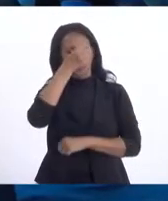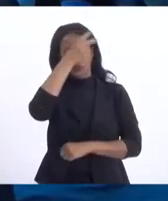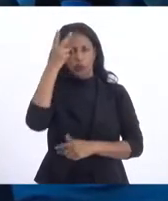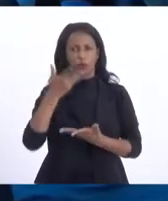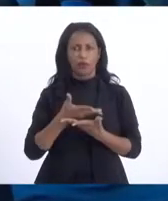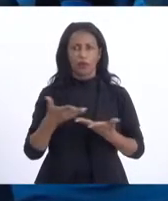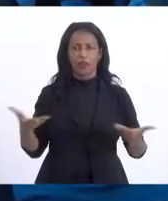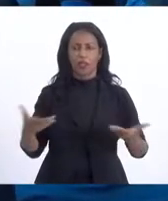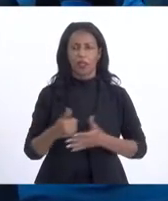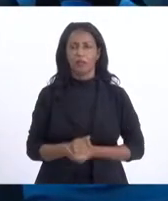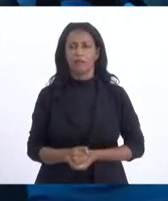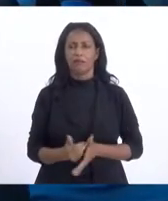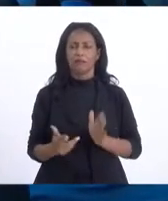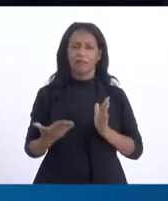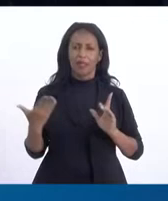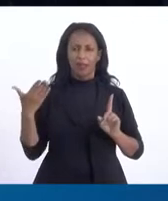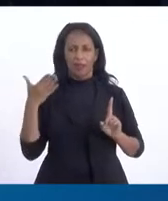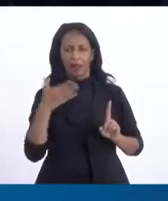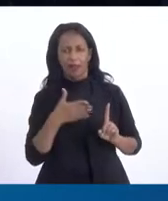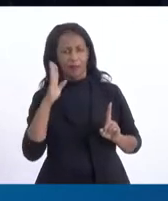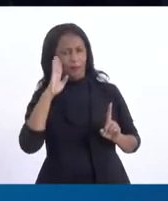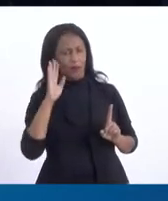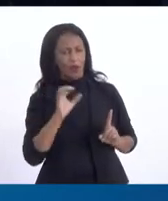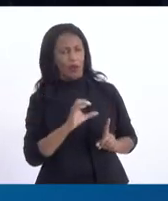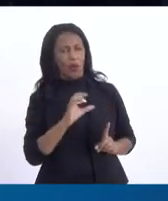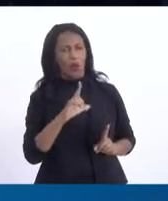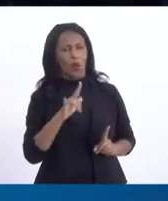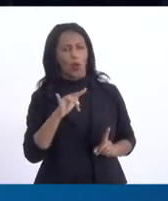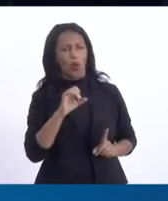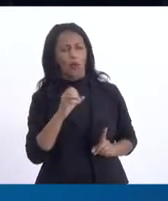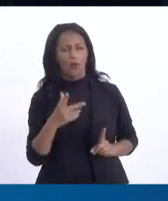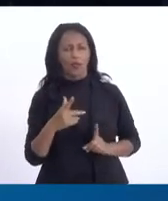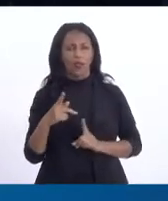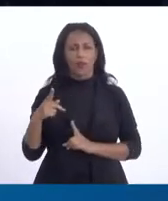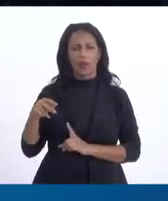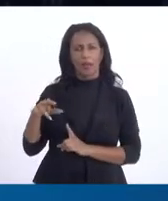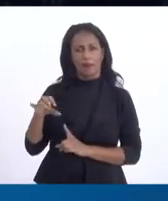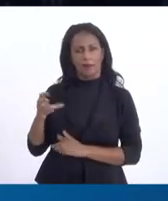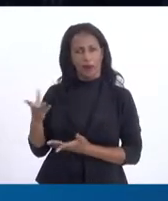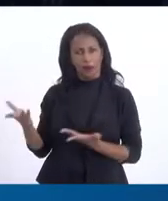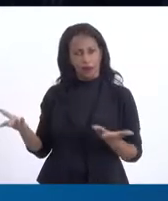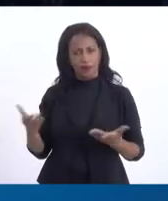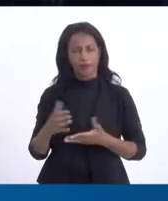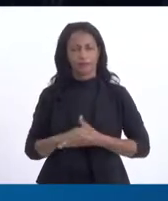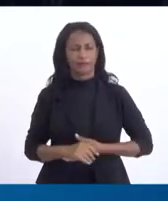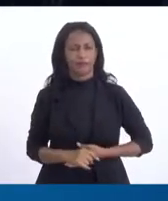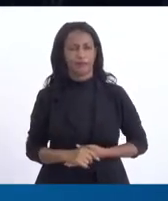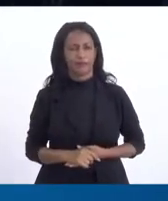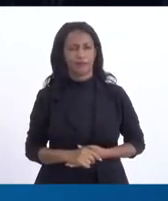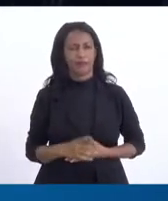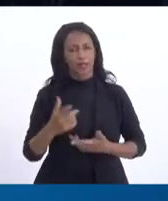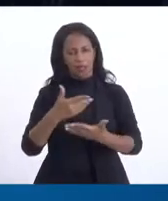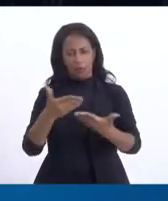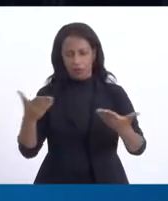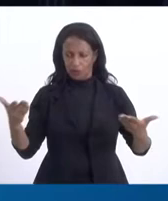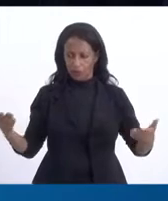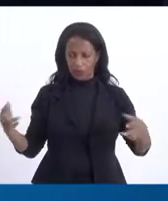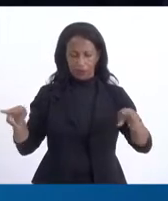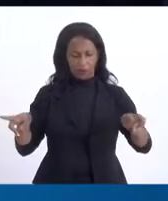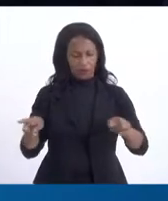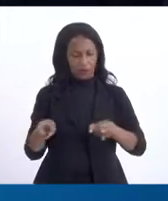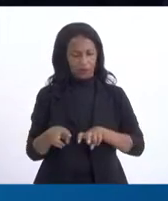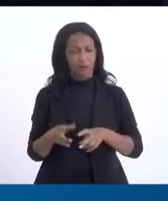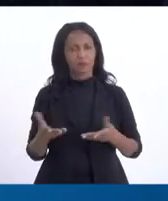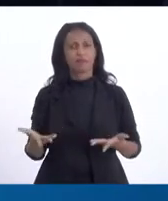me refiro principalmente ao Clovinho Tostes e ao Paulo Sérgio e aos demais que fazem parte